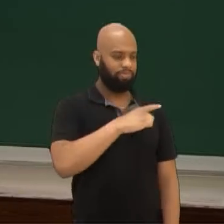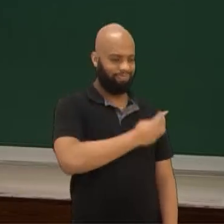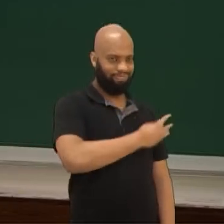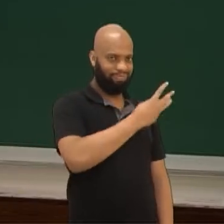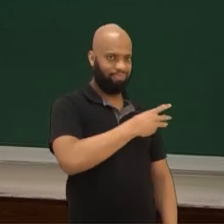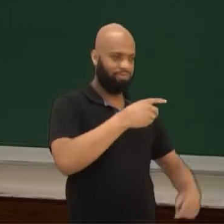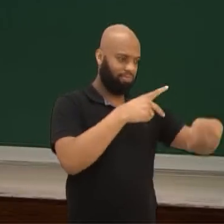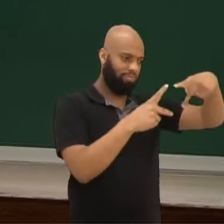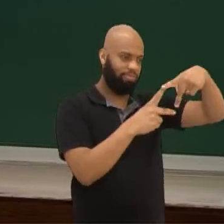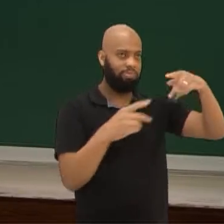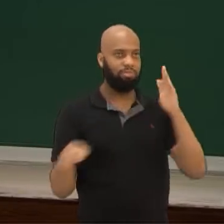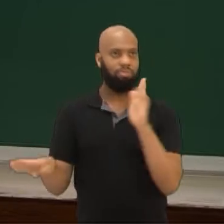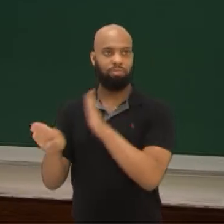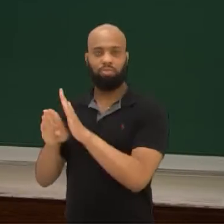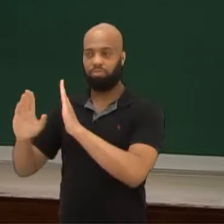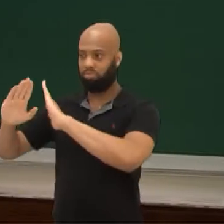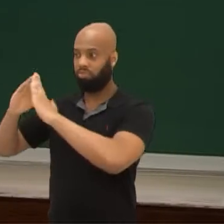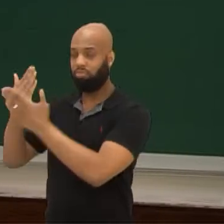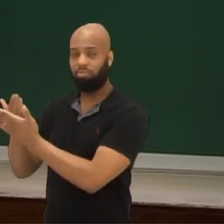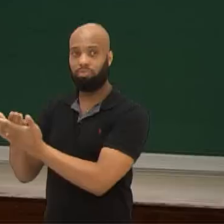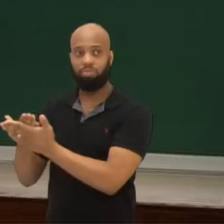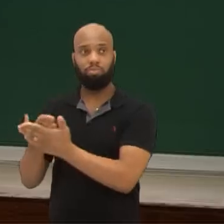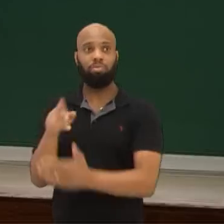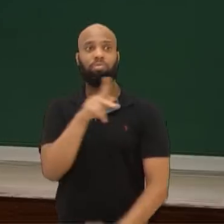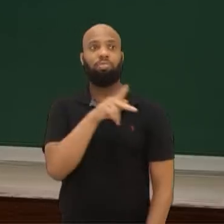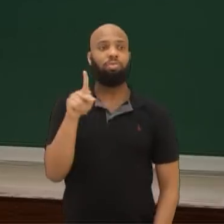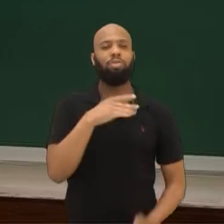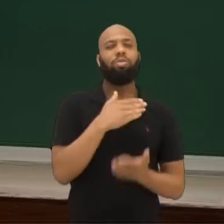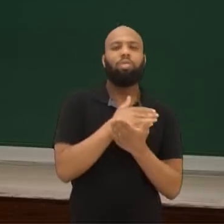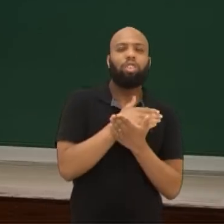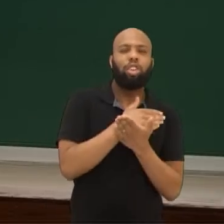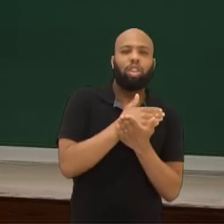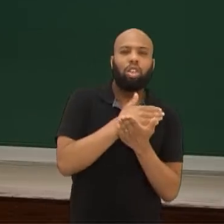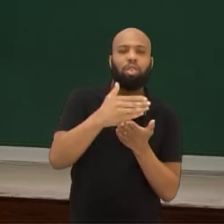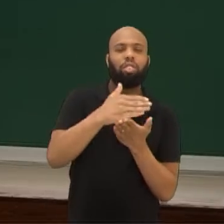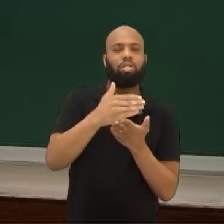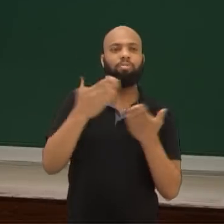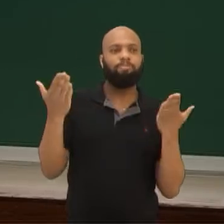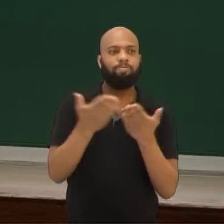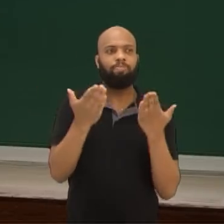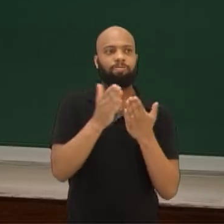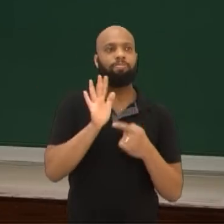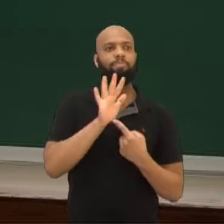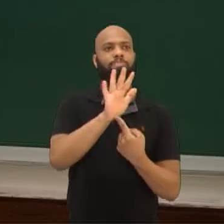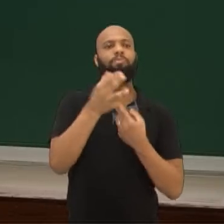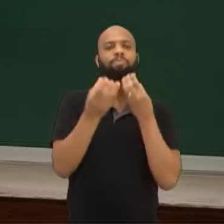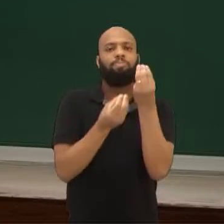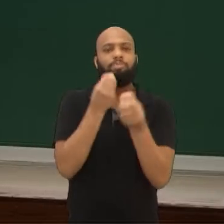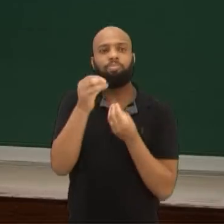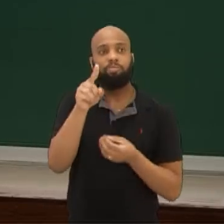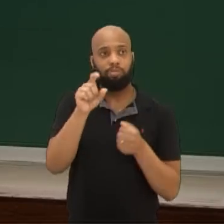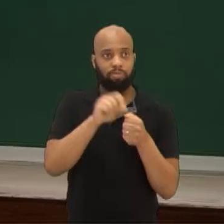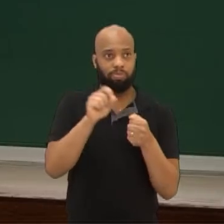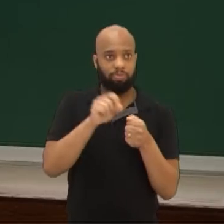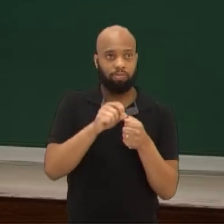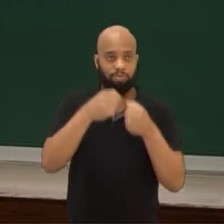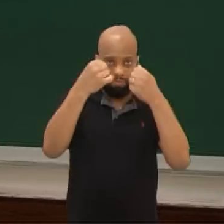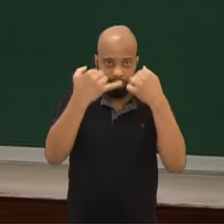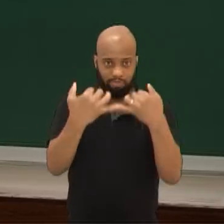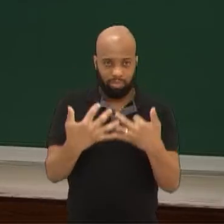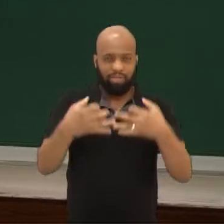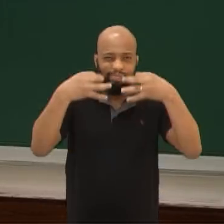né? E chegou lá na escola. A professora começou aqui a fazer para vocês como que vocês precisam fazer para